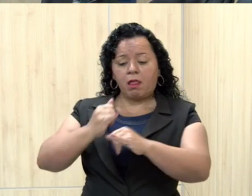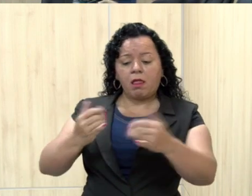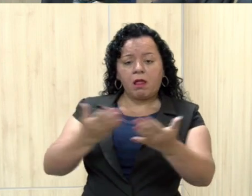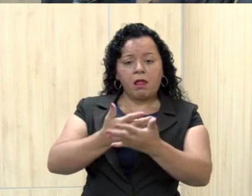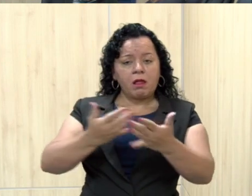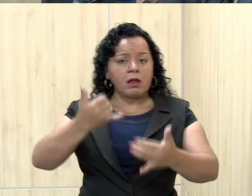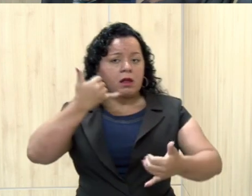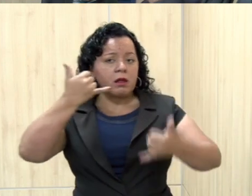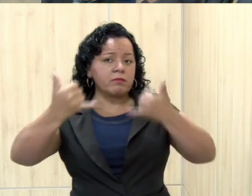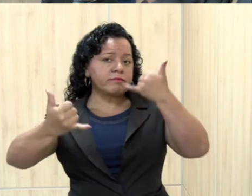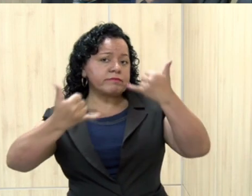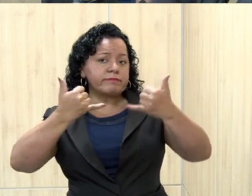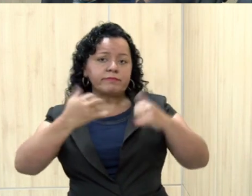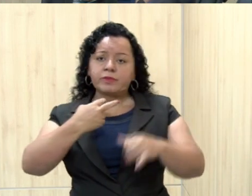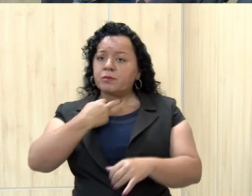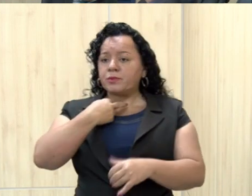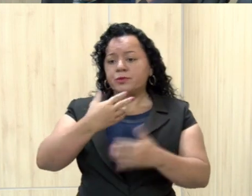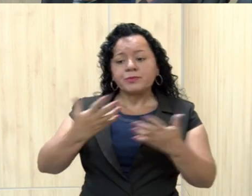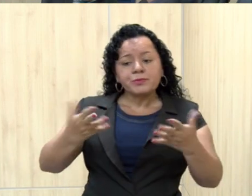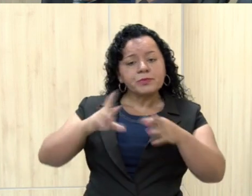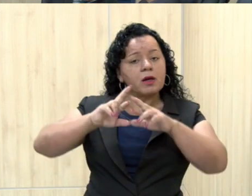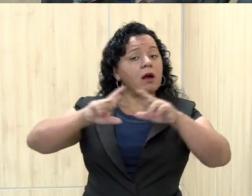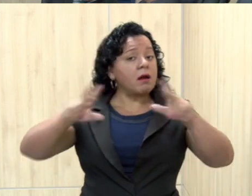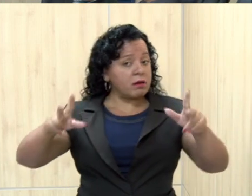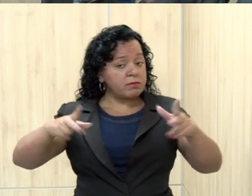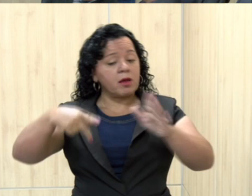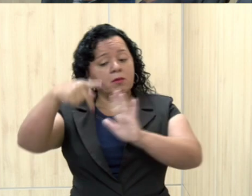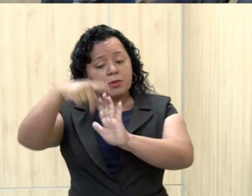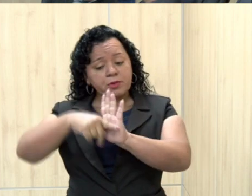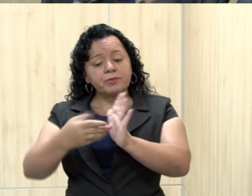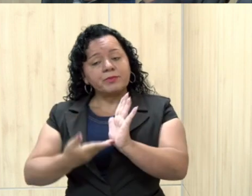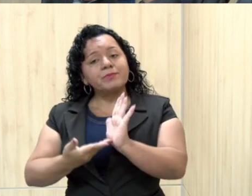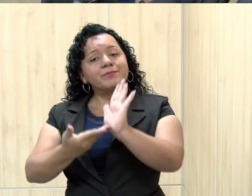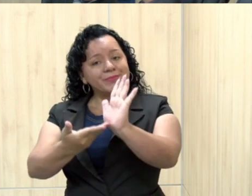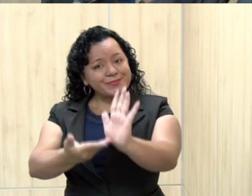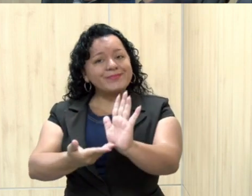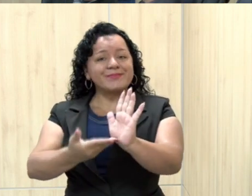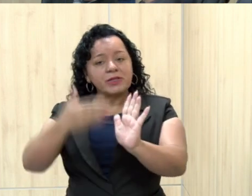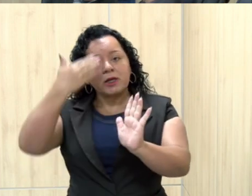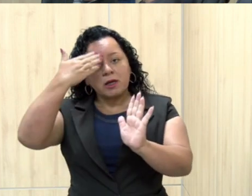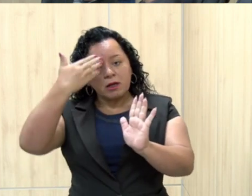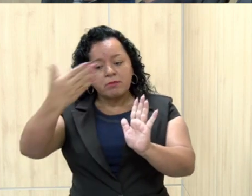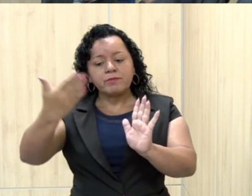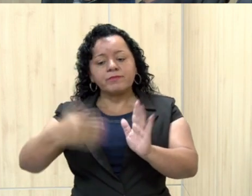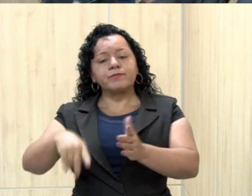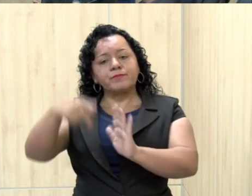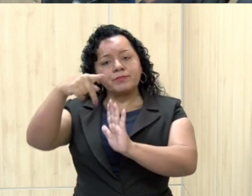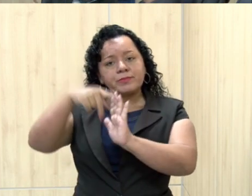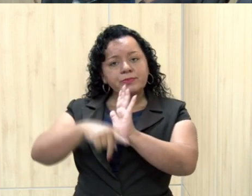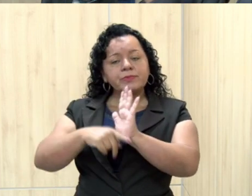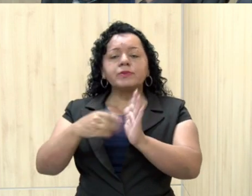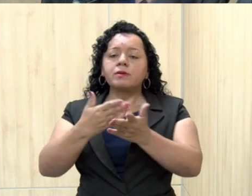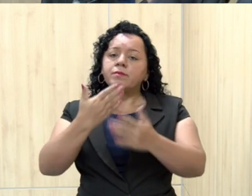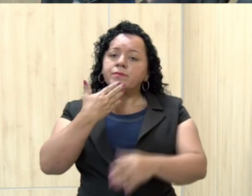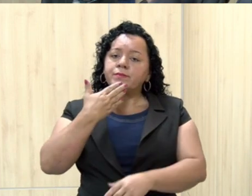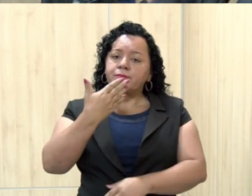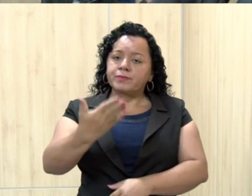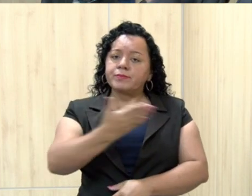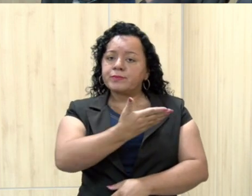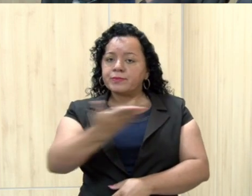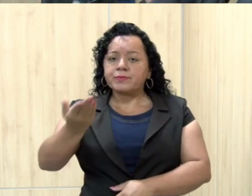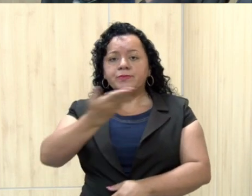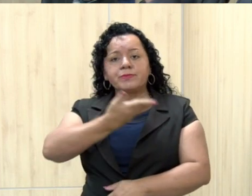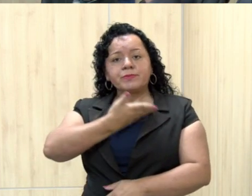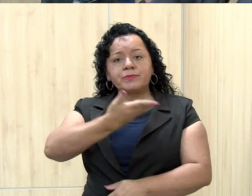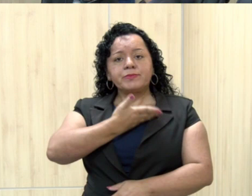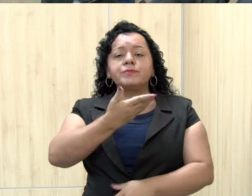e mandar larga não deveria ser diferente então por isso que o projeto tá aí fica grato pelo parecer e peça todos os meus colegas parece